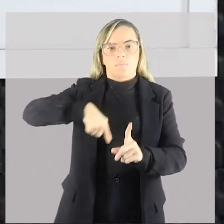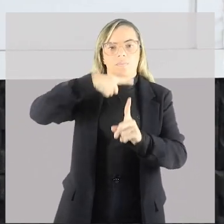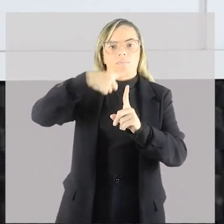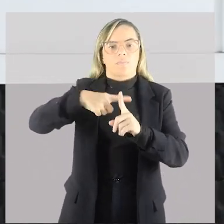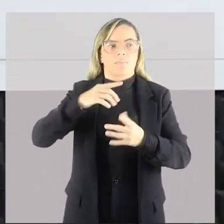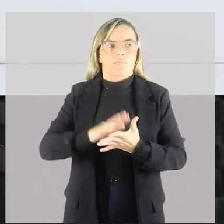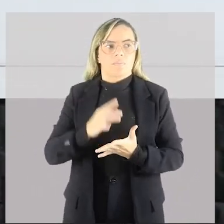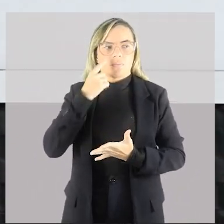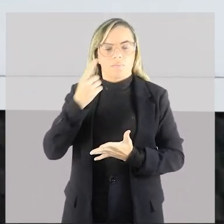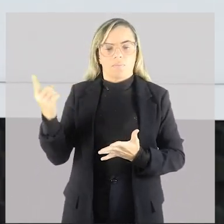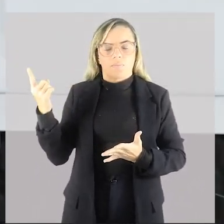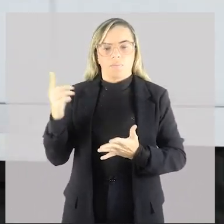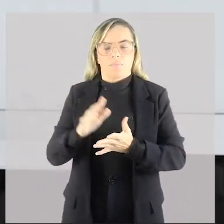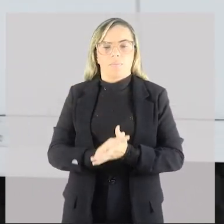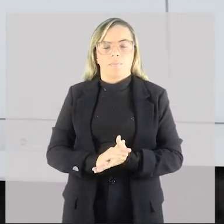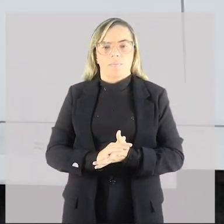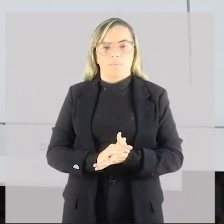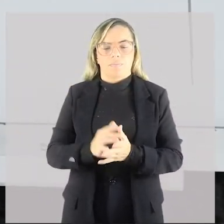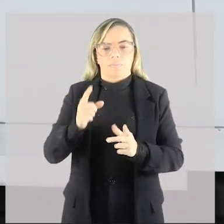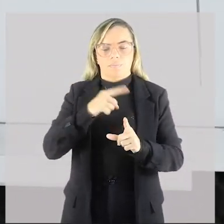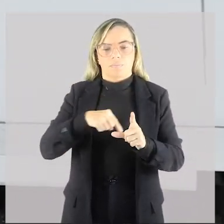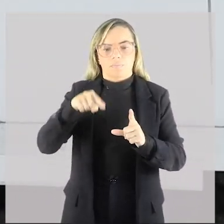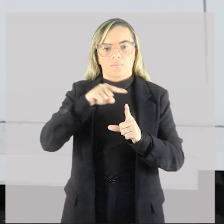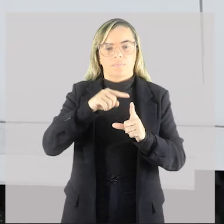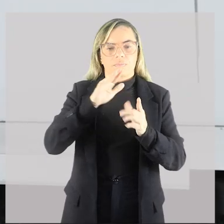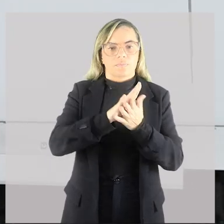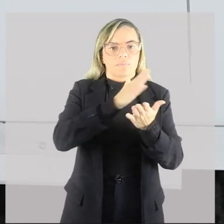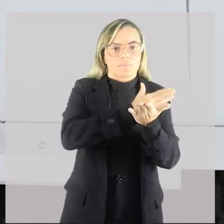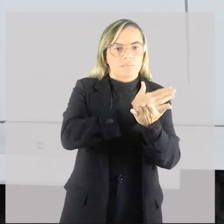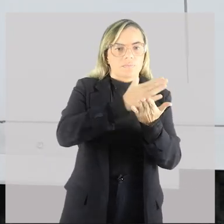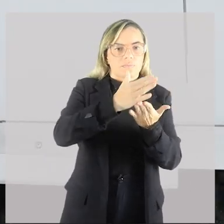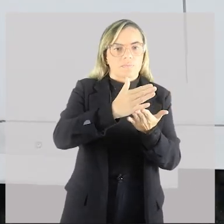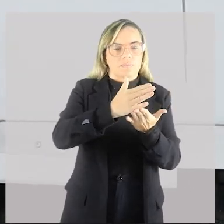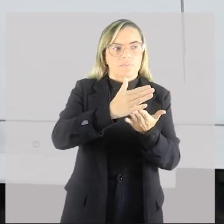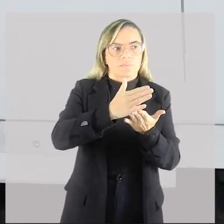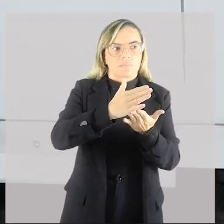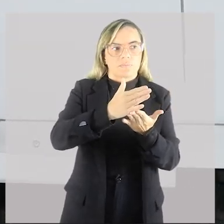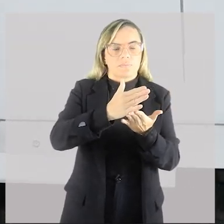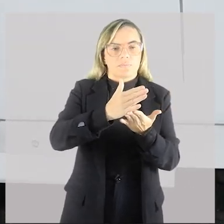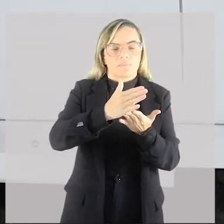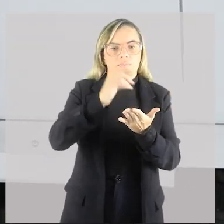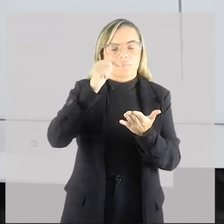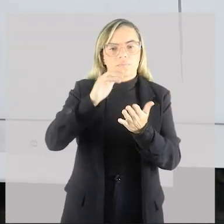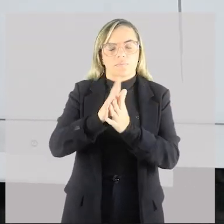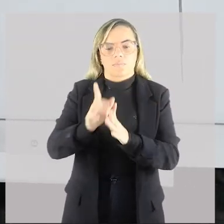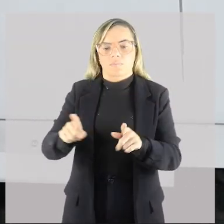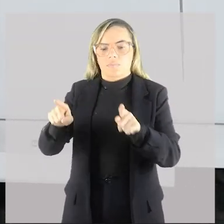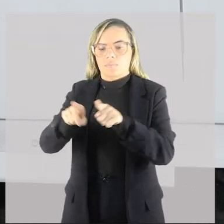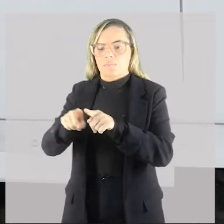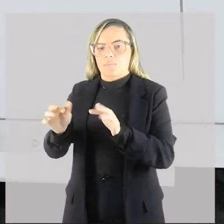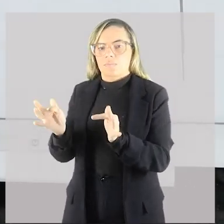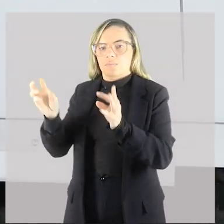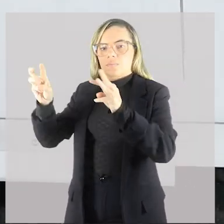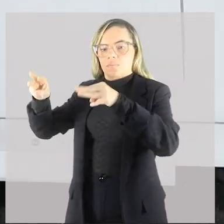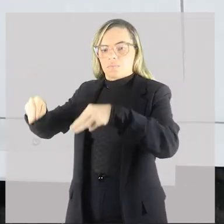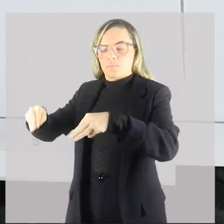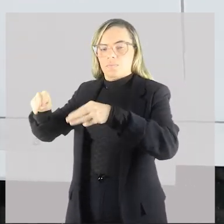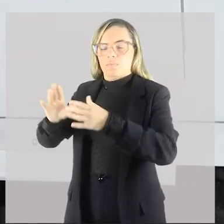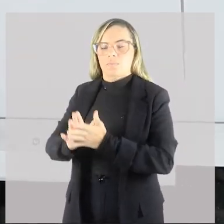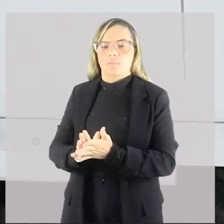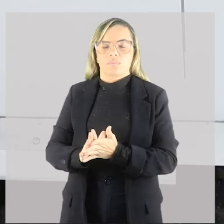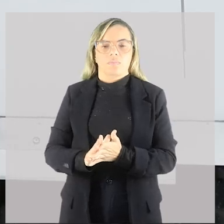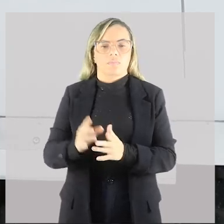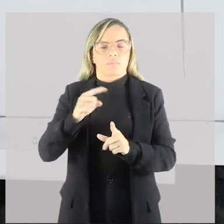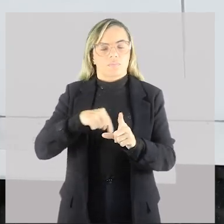acrescentar uma letra no início, né? E uma outra letra lá no final.